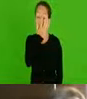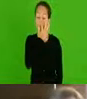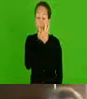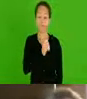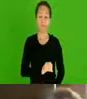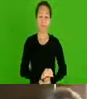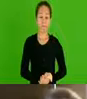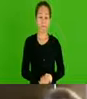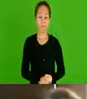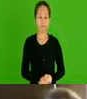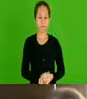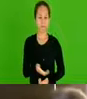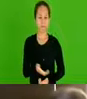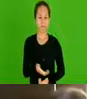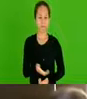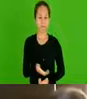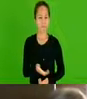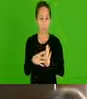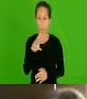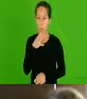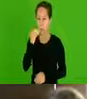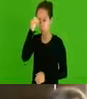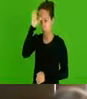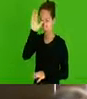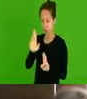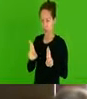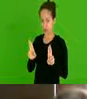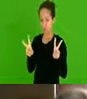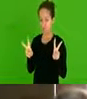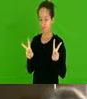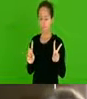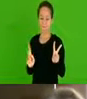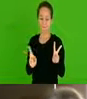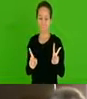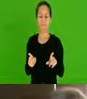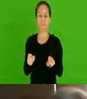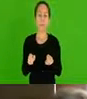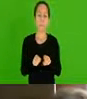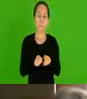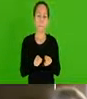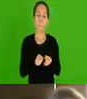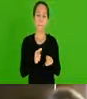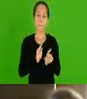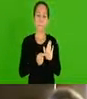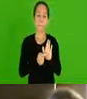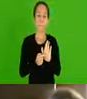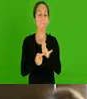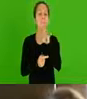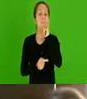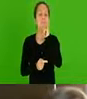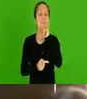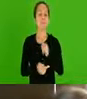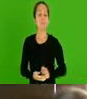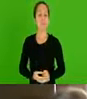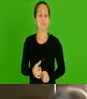falava em acesso do conhecimento diferenciado, não se considerava as experiências